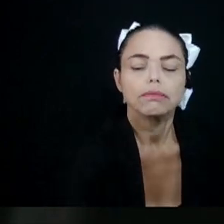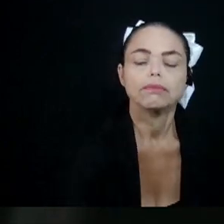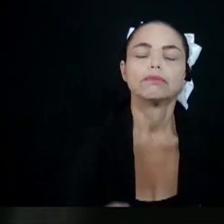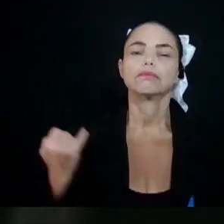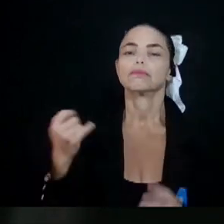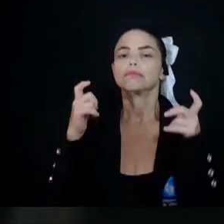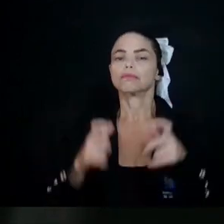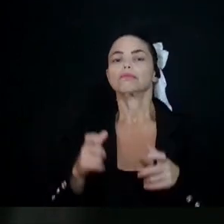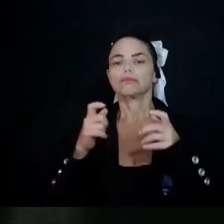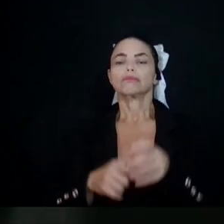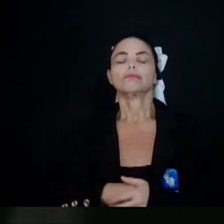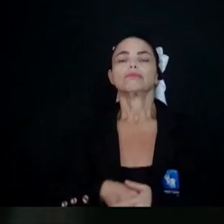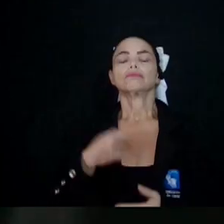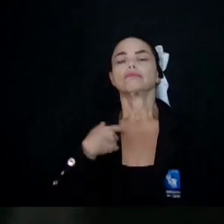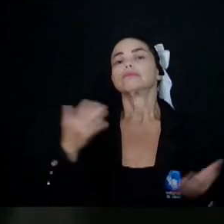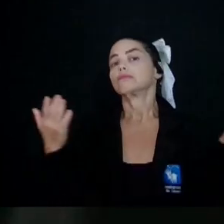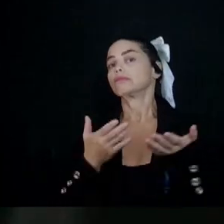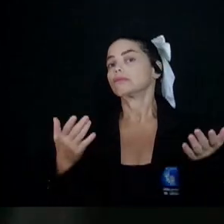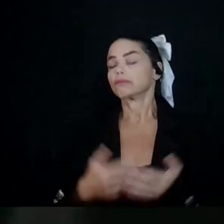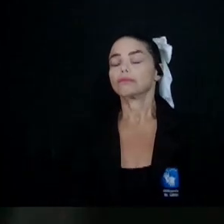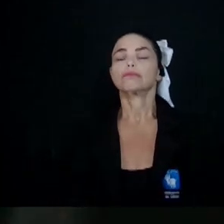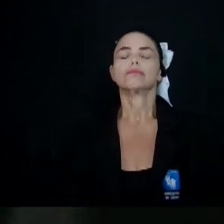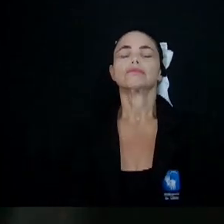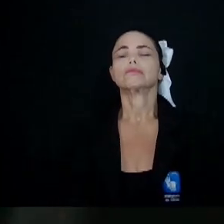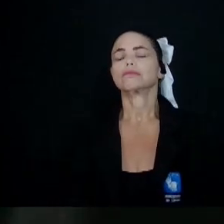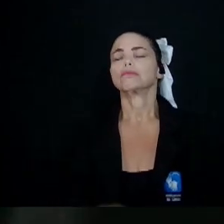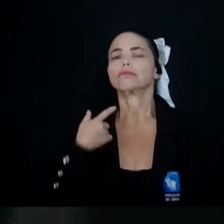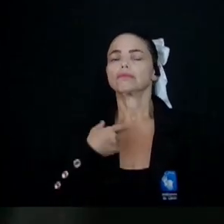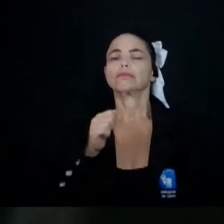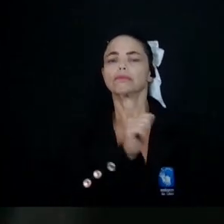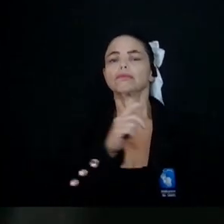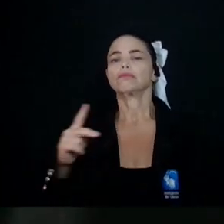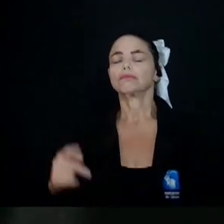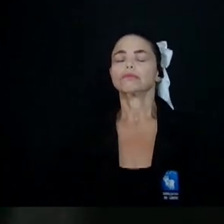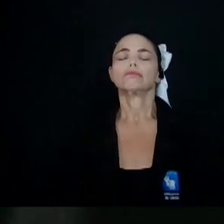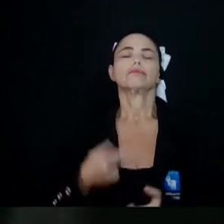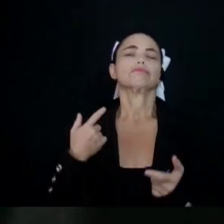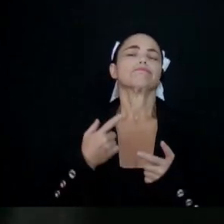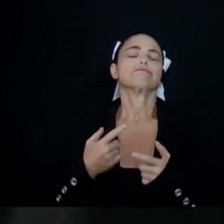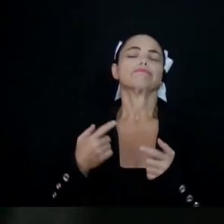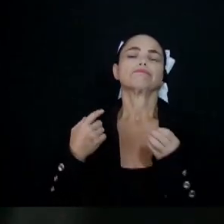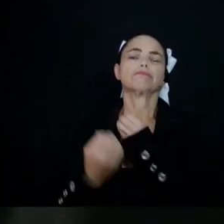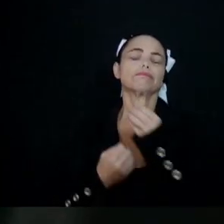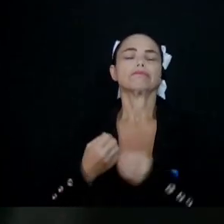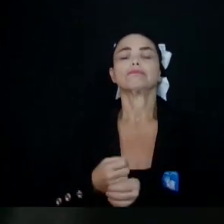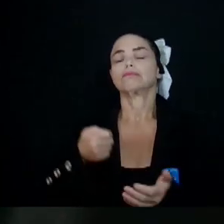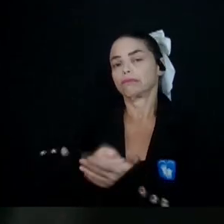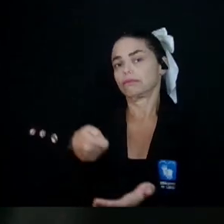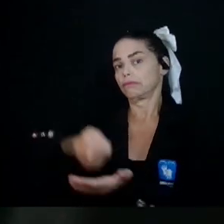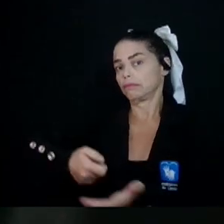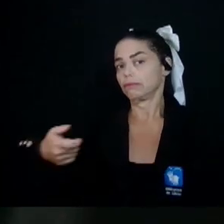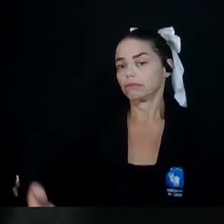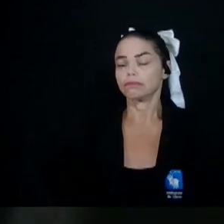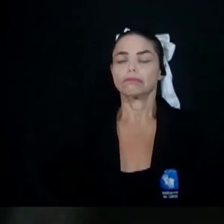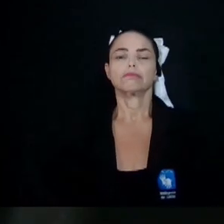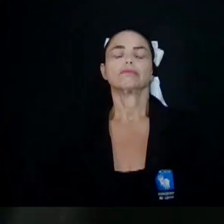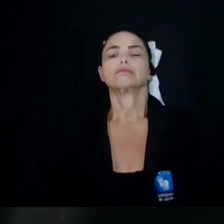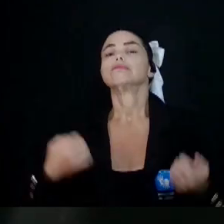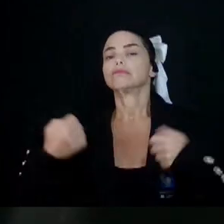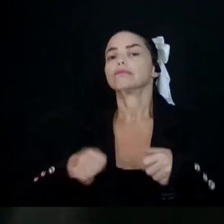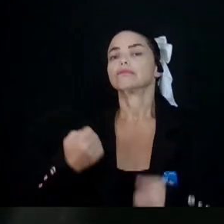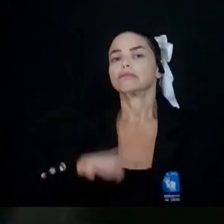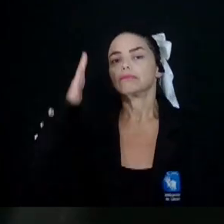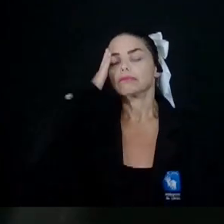sobre isso. Agora, plataformas digitais, gente, obrigação, né? A gente precisa